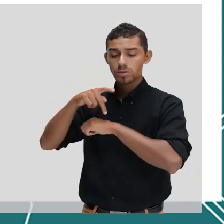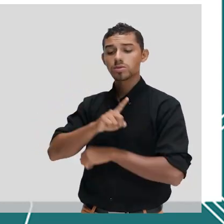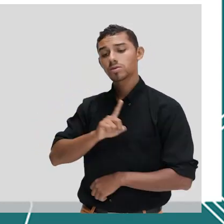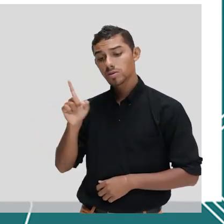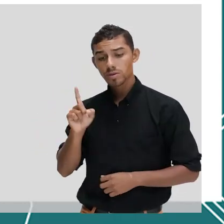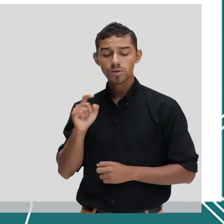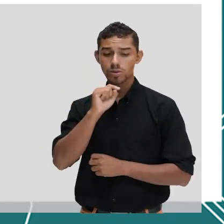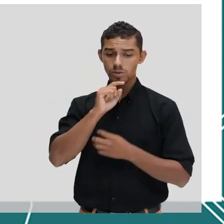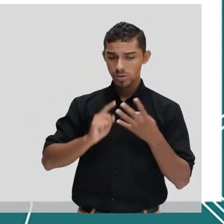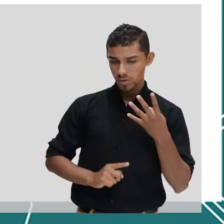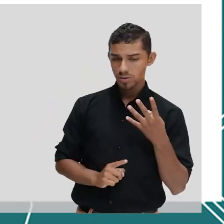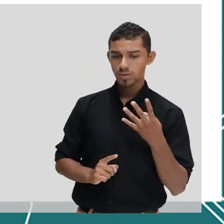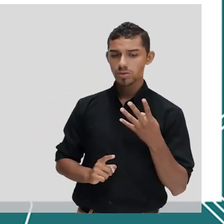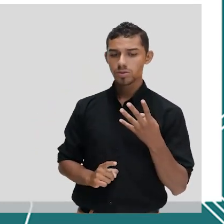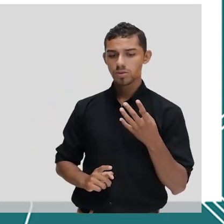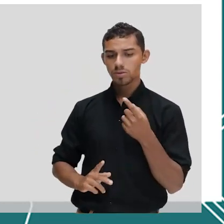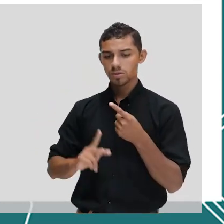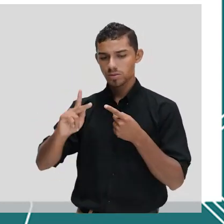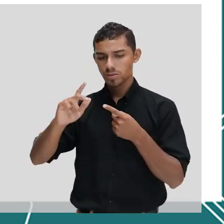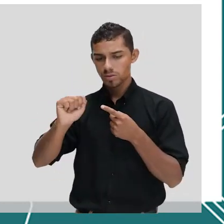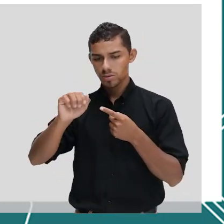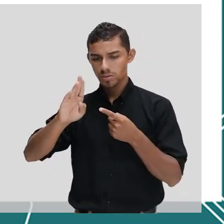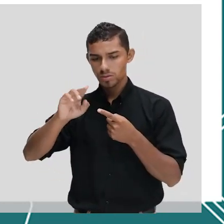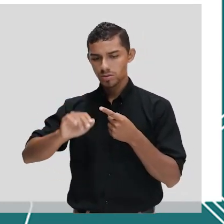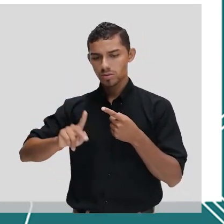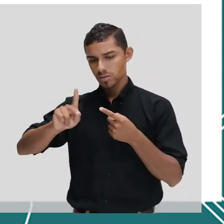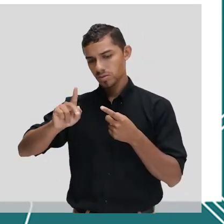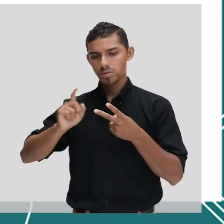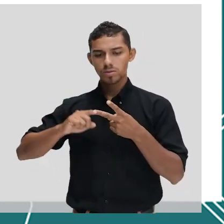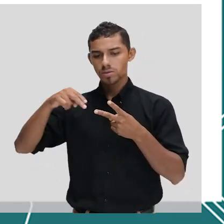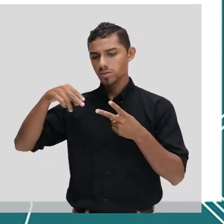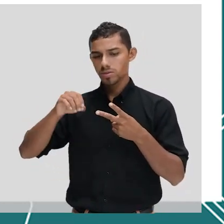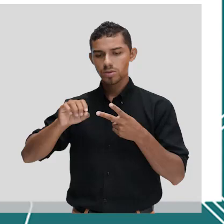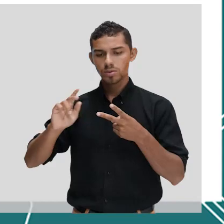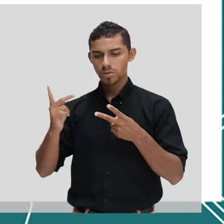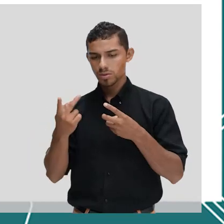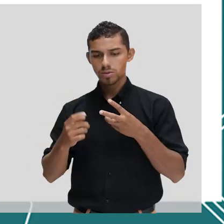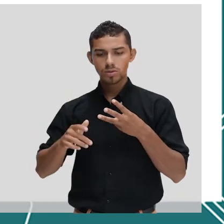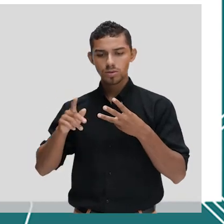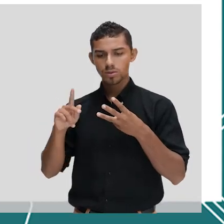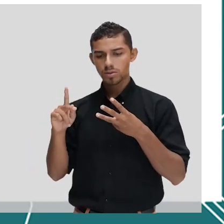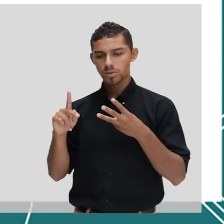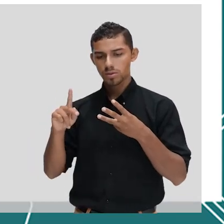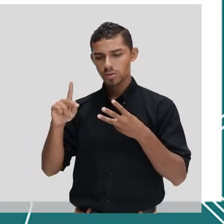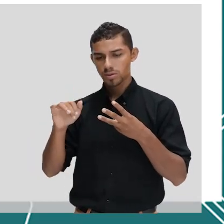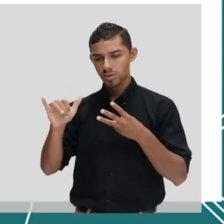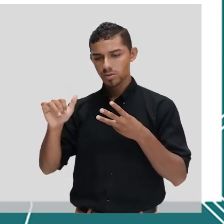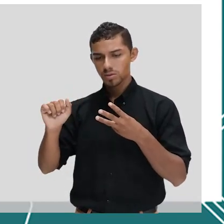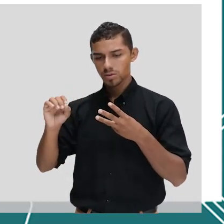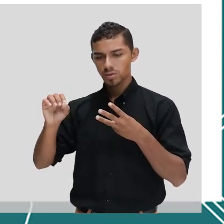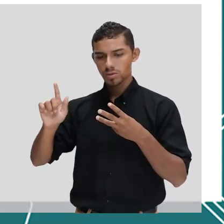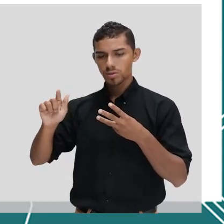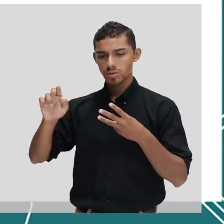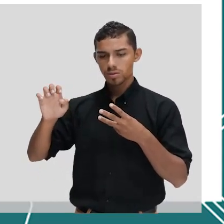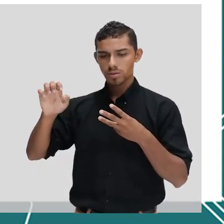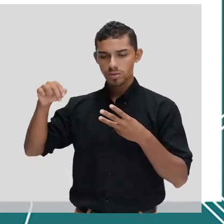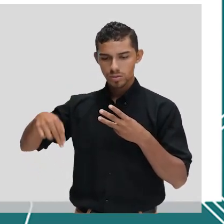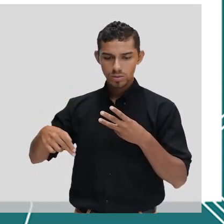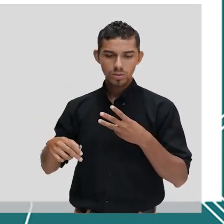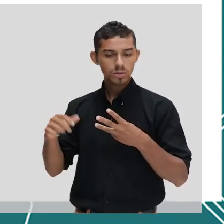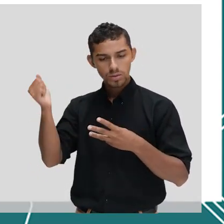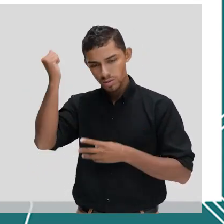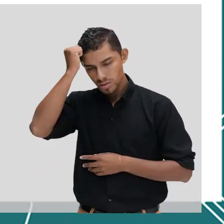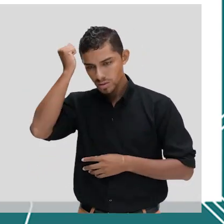4 variações teatrais, o Kabuki, o No e o Kyogen, e o Bunraku é a variação do teatro de bonecos profissional do